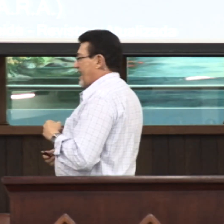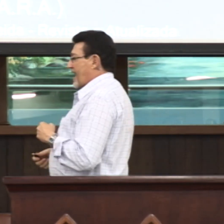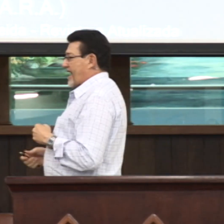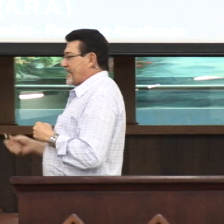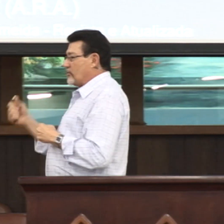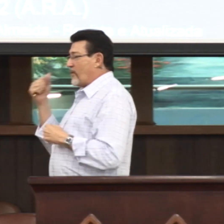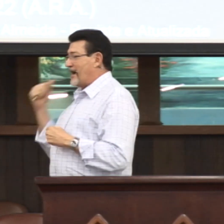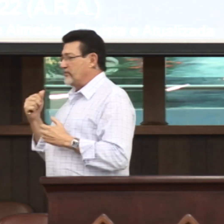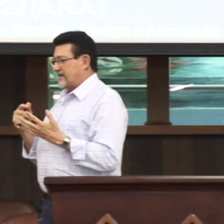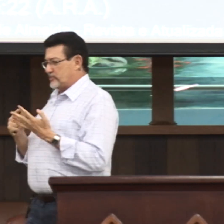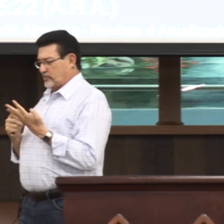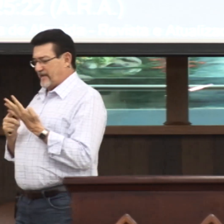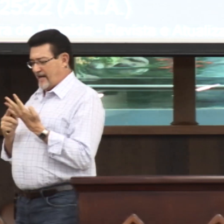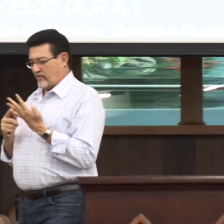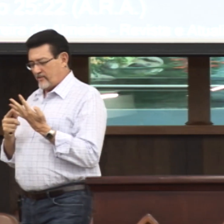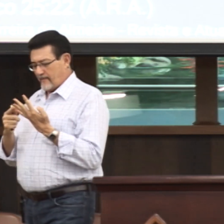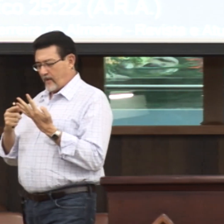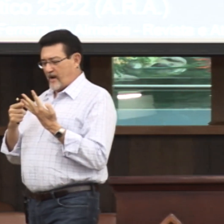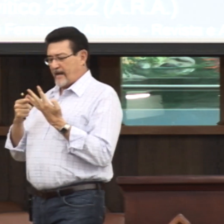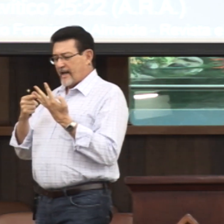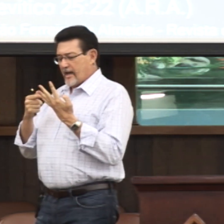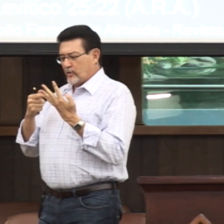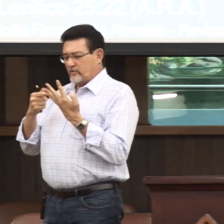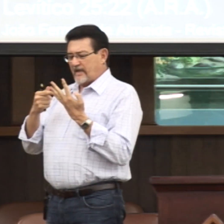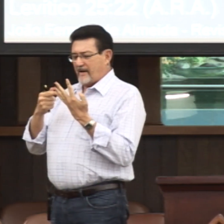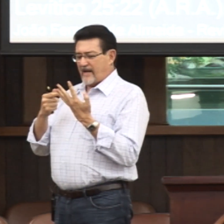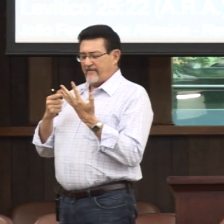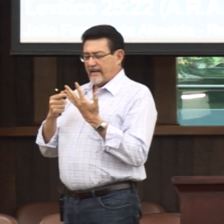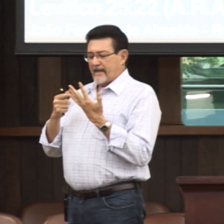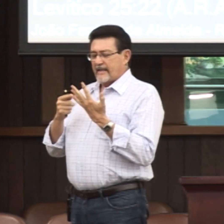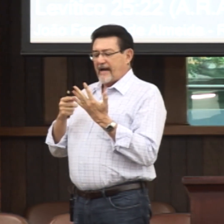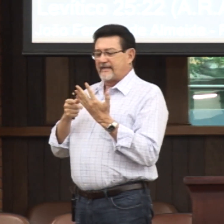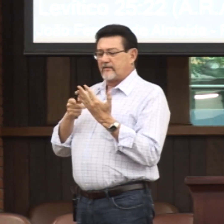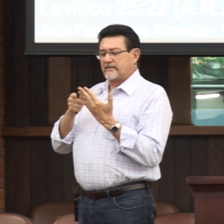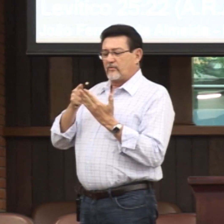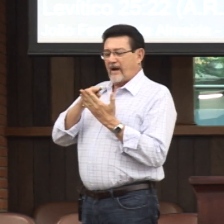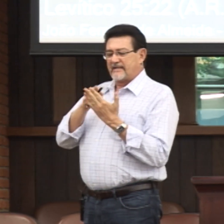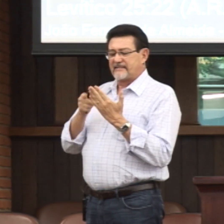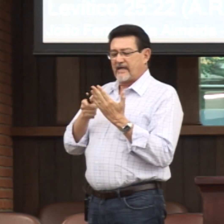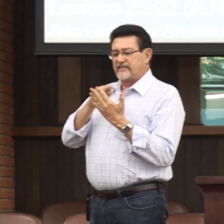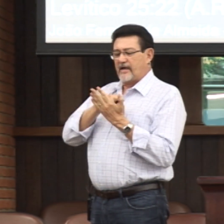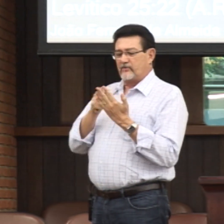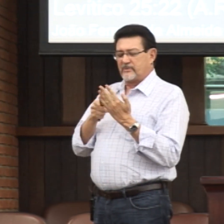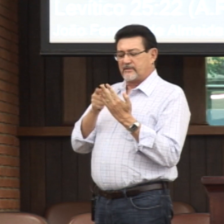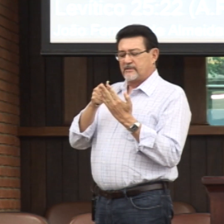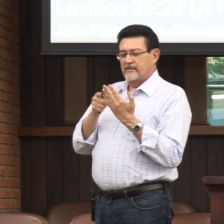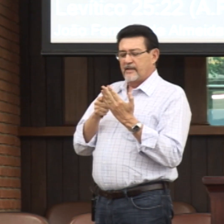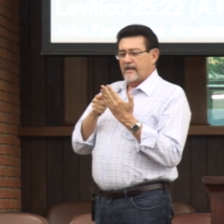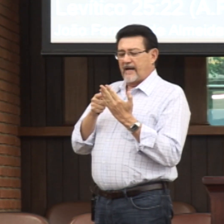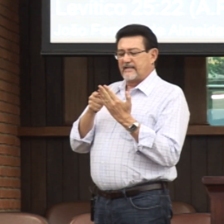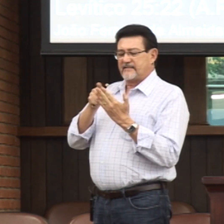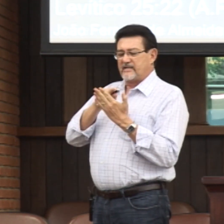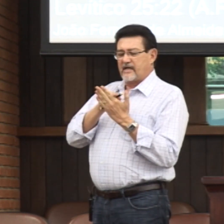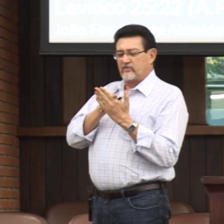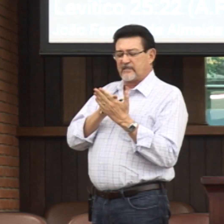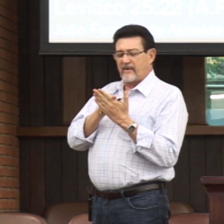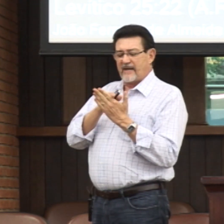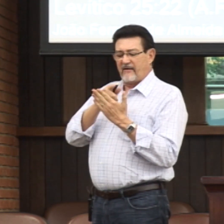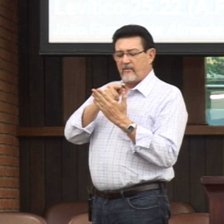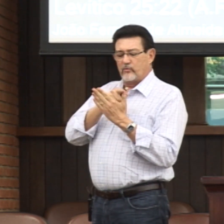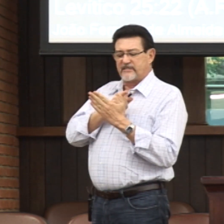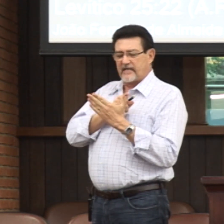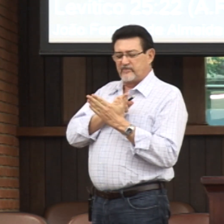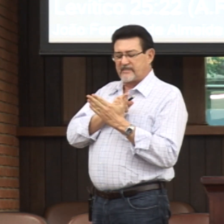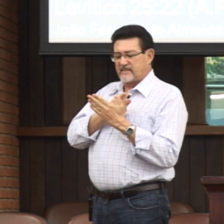é que no ano da Jubileu olha não trabalhar cada cada sete anos cada seis anos